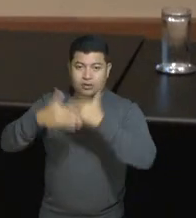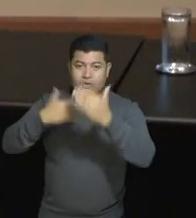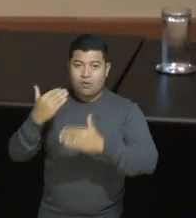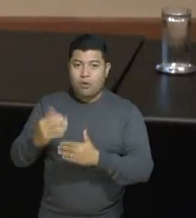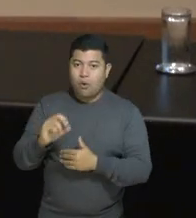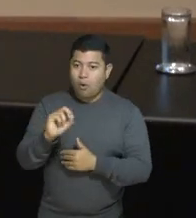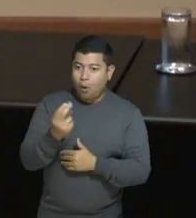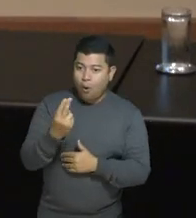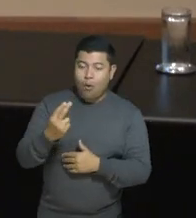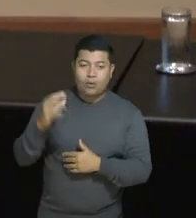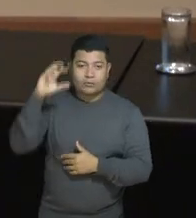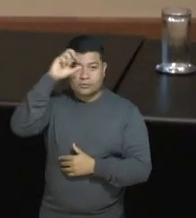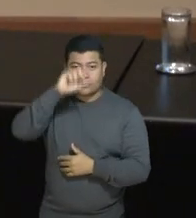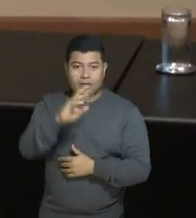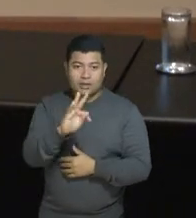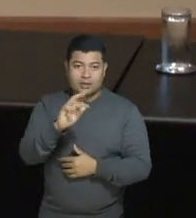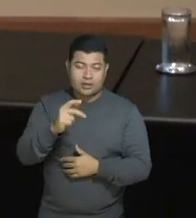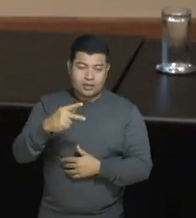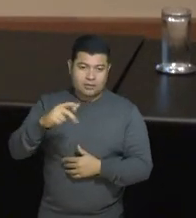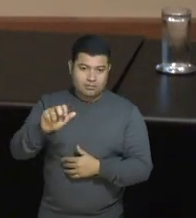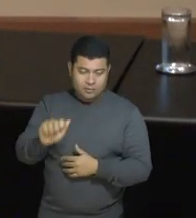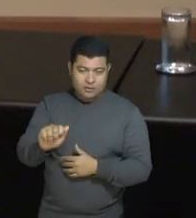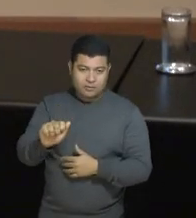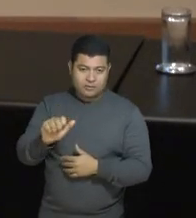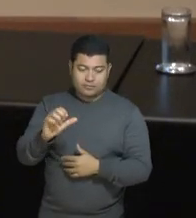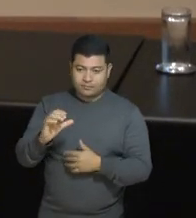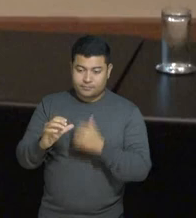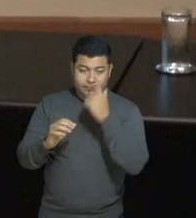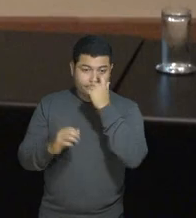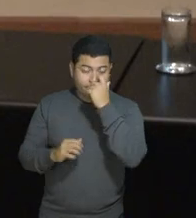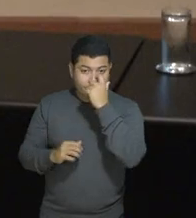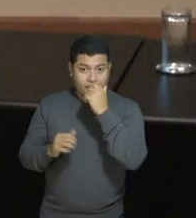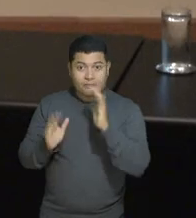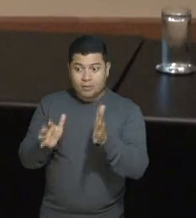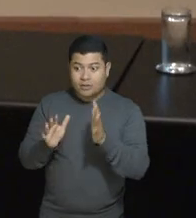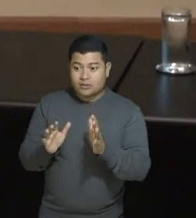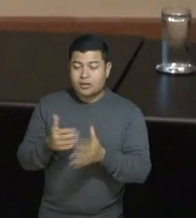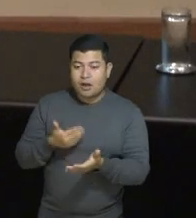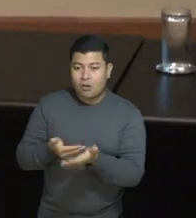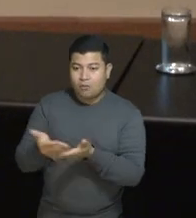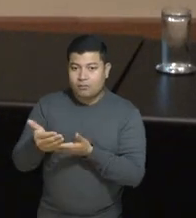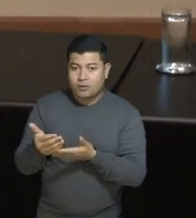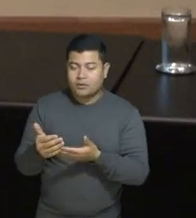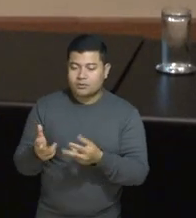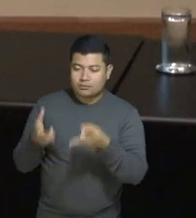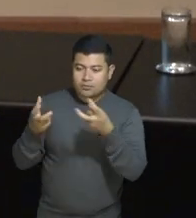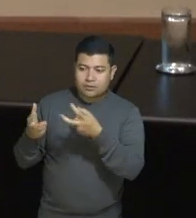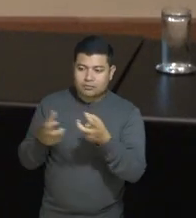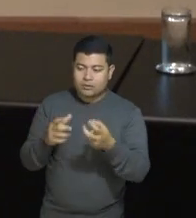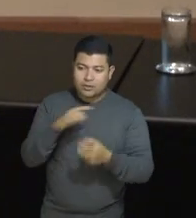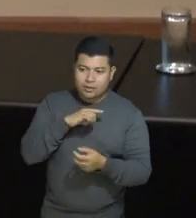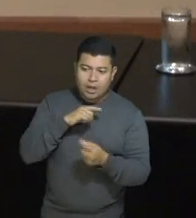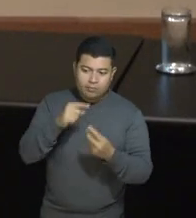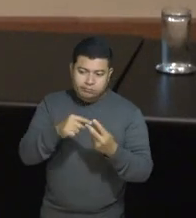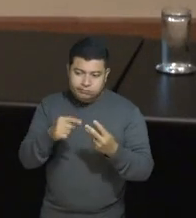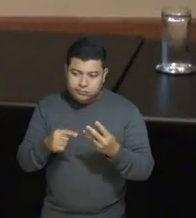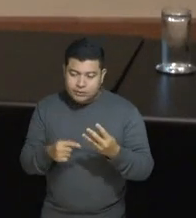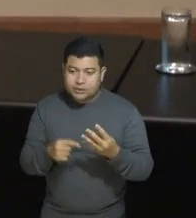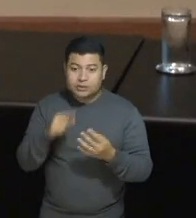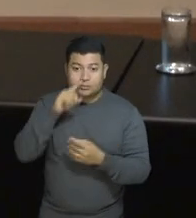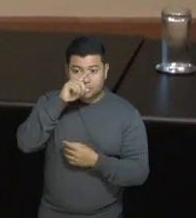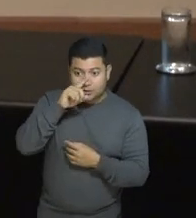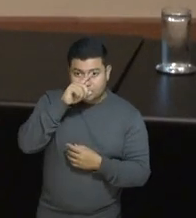mas a gente já consiga perceber esses indicativos, esses indícios de risco, a gente já